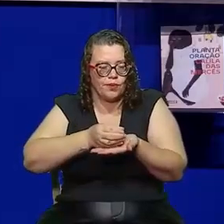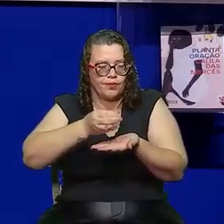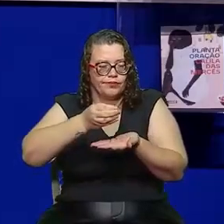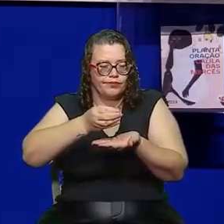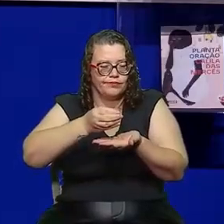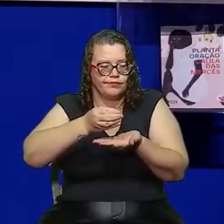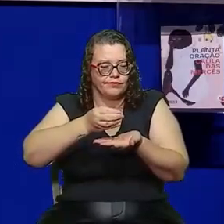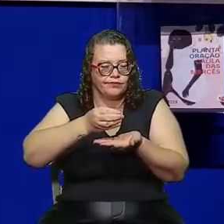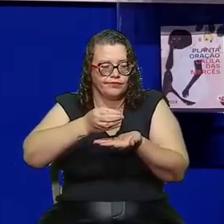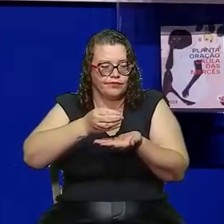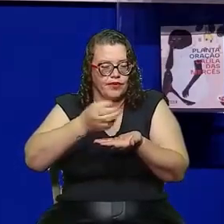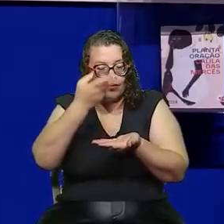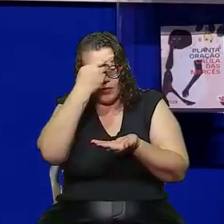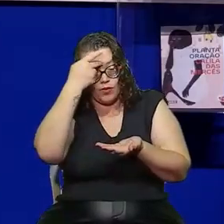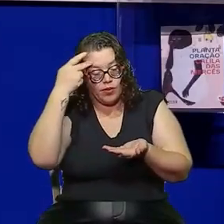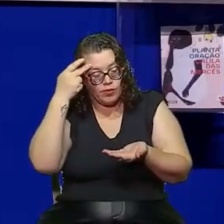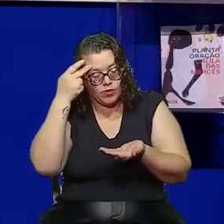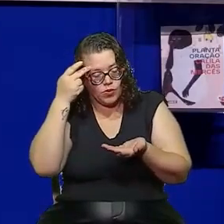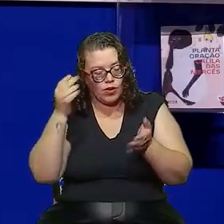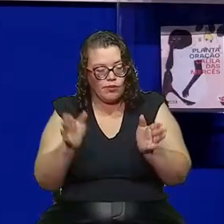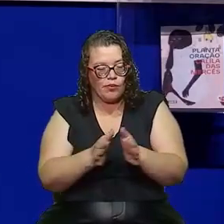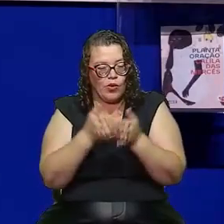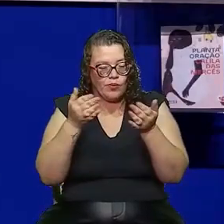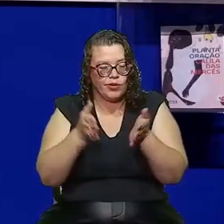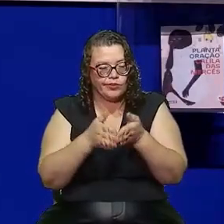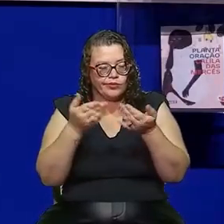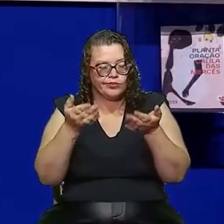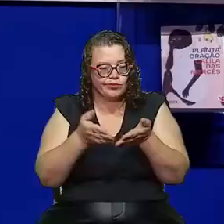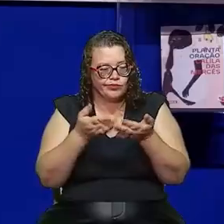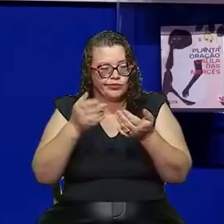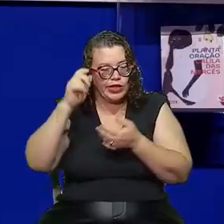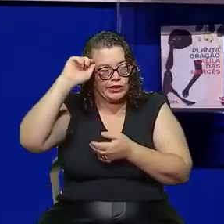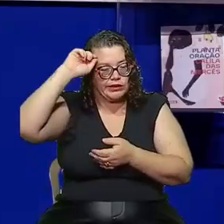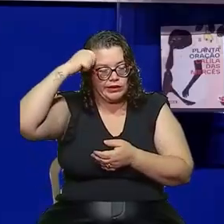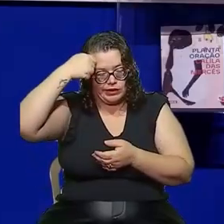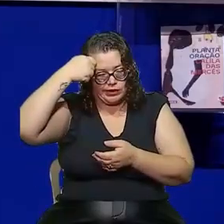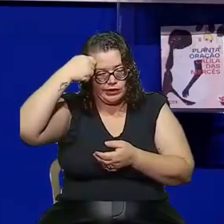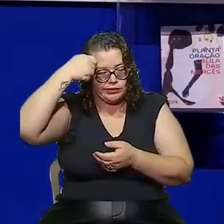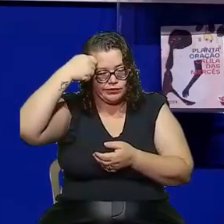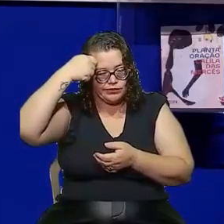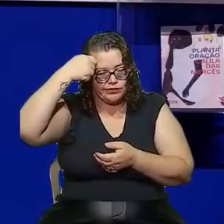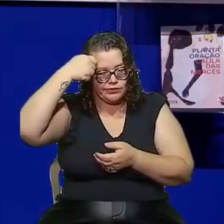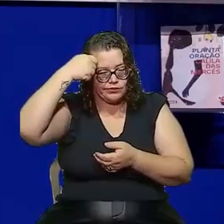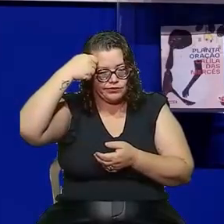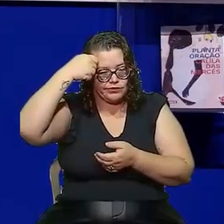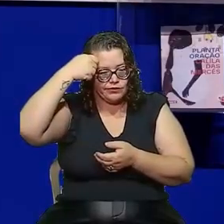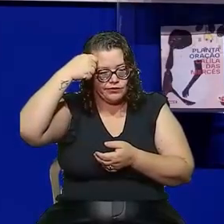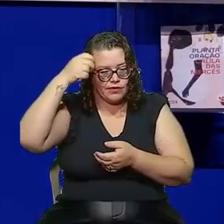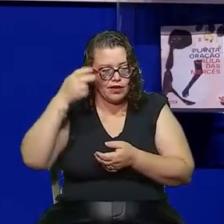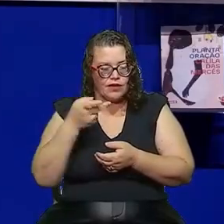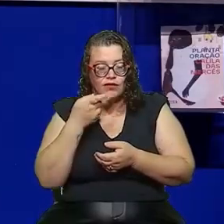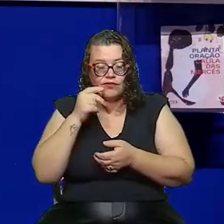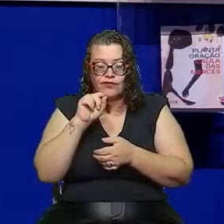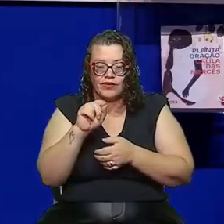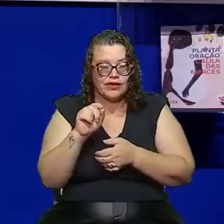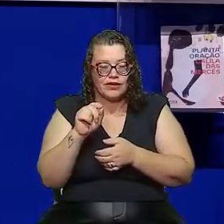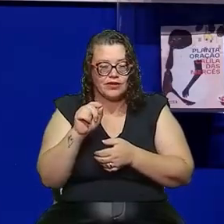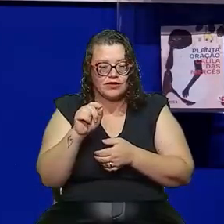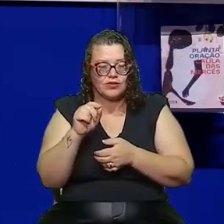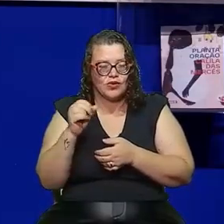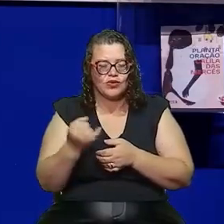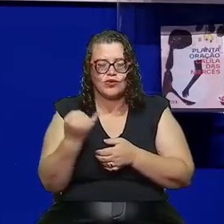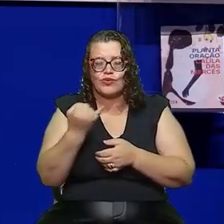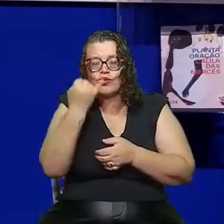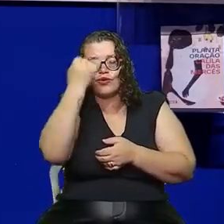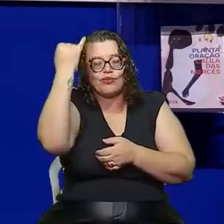iogurte para uma pessoa pobre, né, e negra. E aí eu falei, caramba, você está falando uma coisa que é super